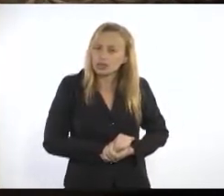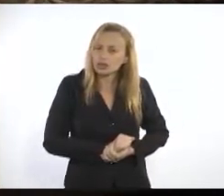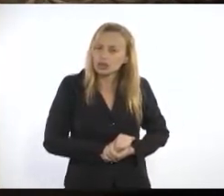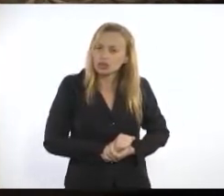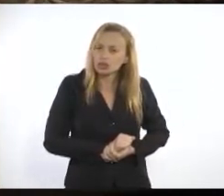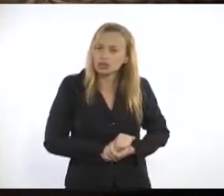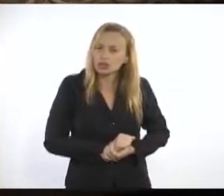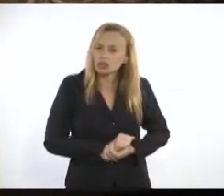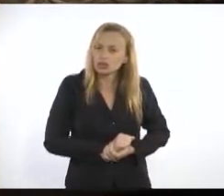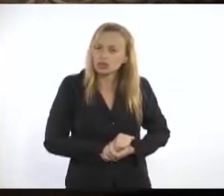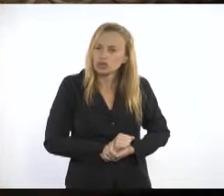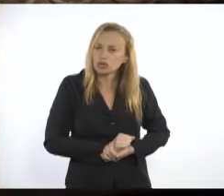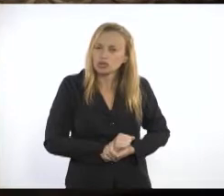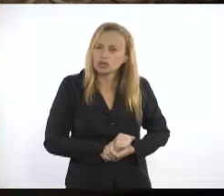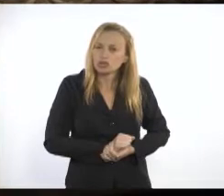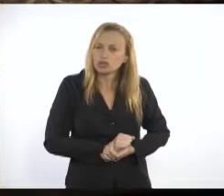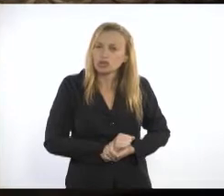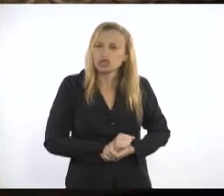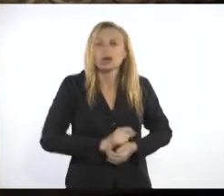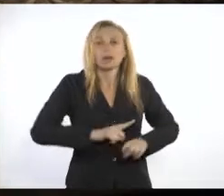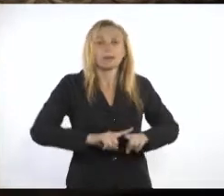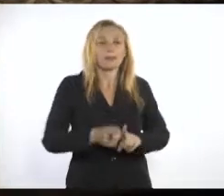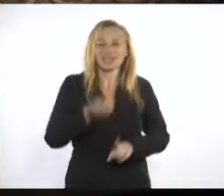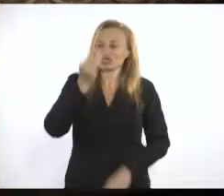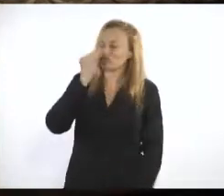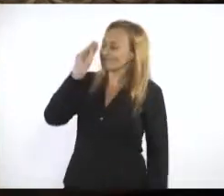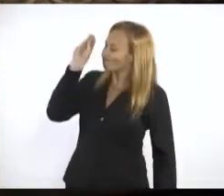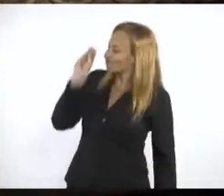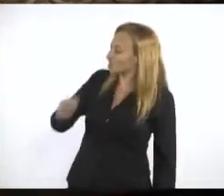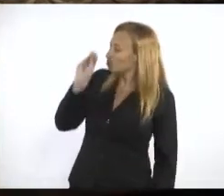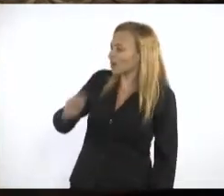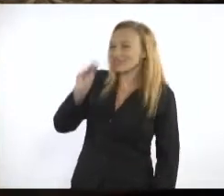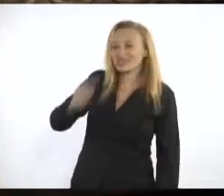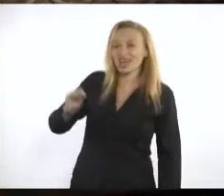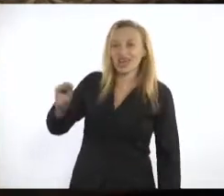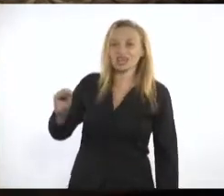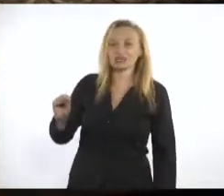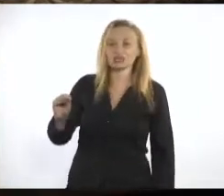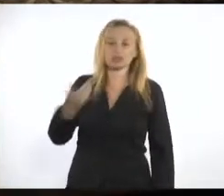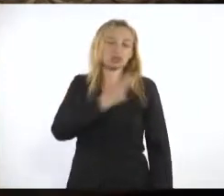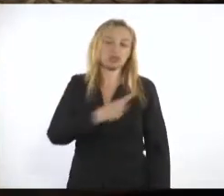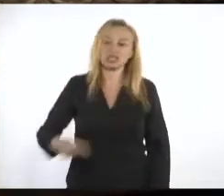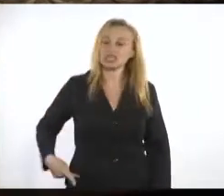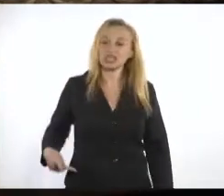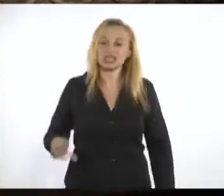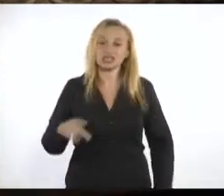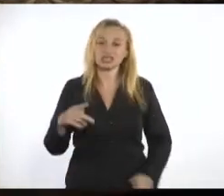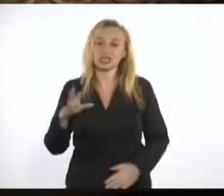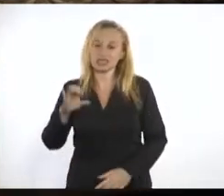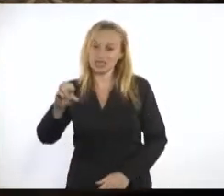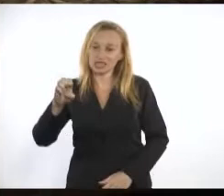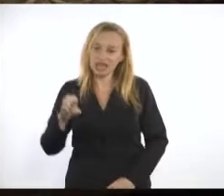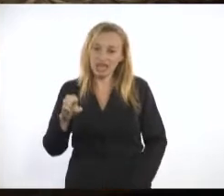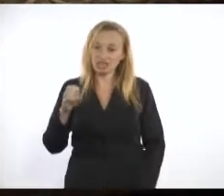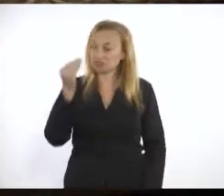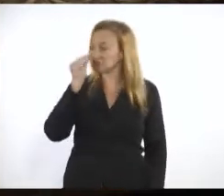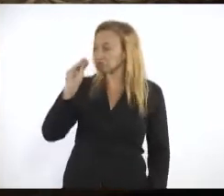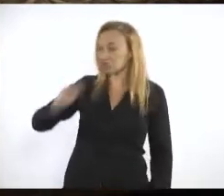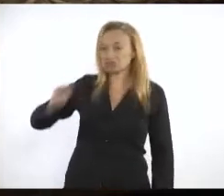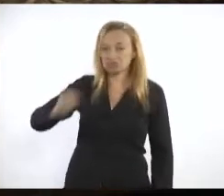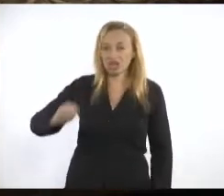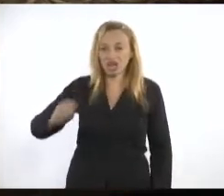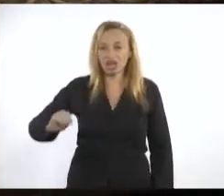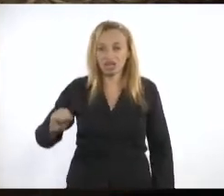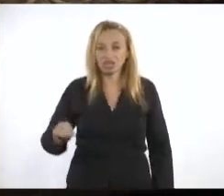infestação de geosmina, mas foram ignorados pelo presidente da SEDAI, foram ignorados por